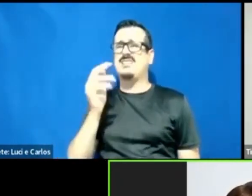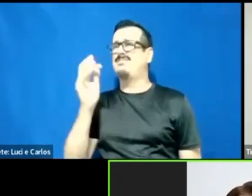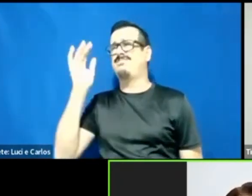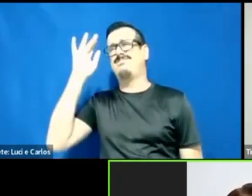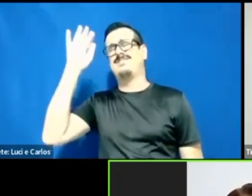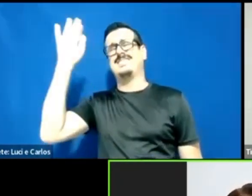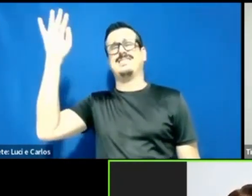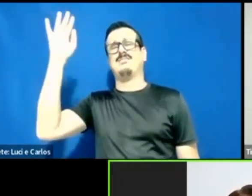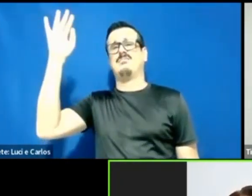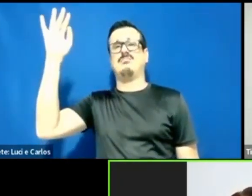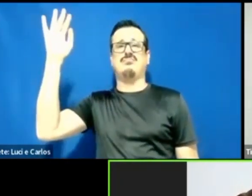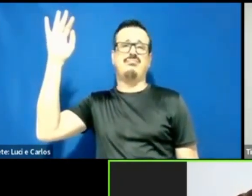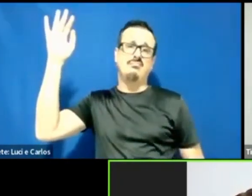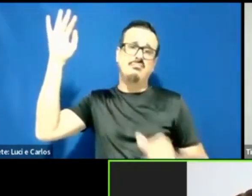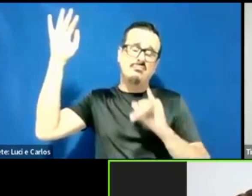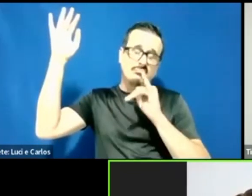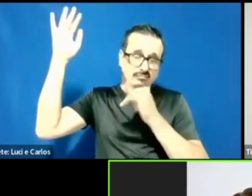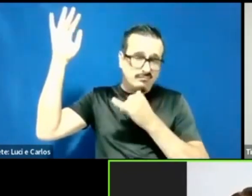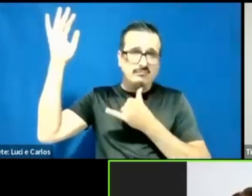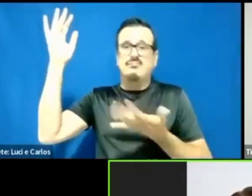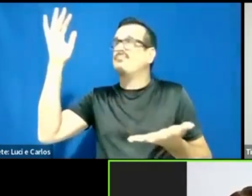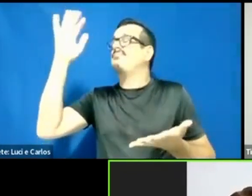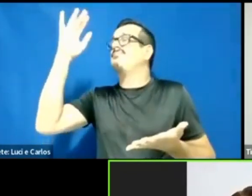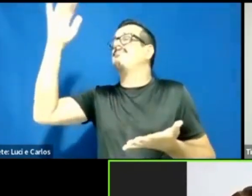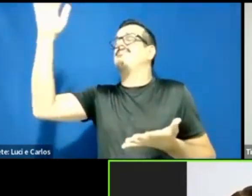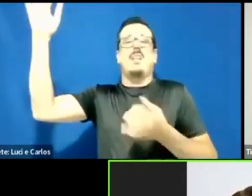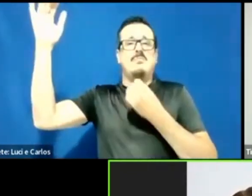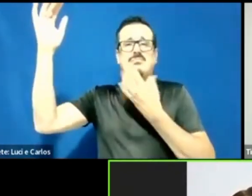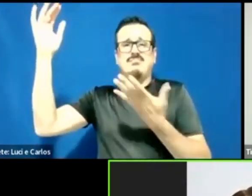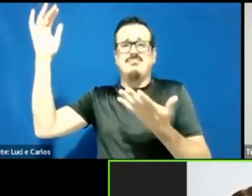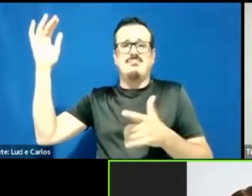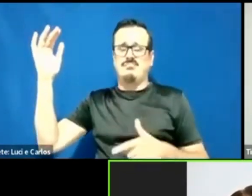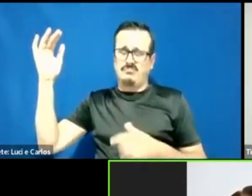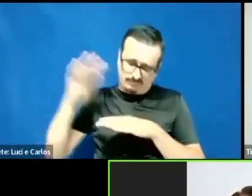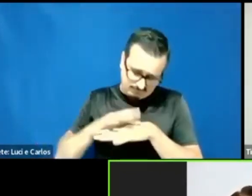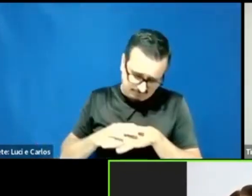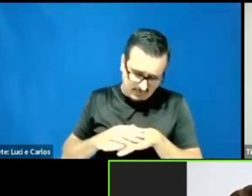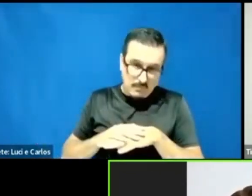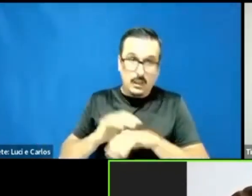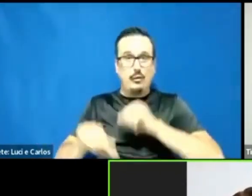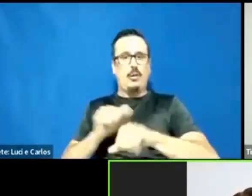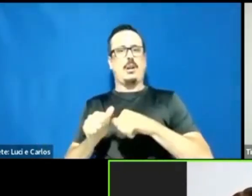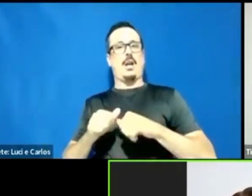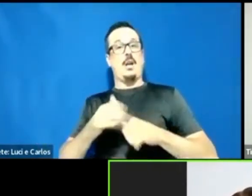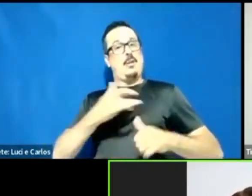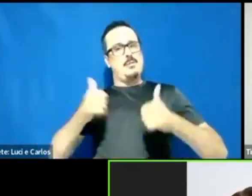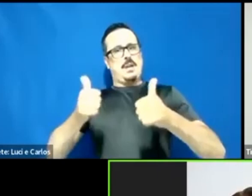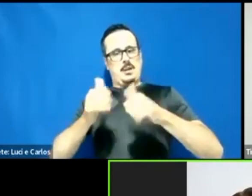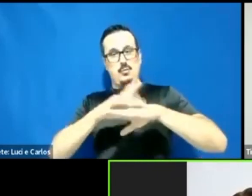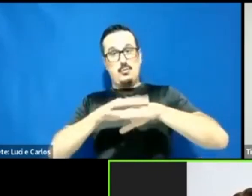alegrias, né? Mais alegria. E quando você tem saúde, você volta a sonhar.